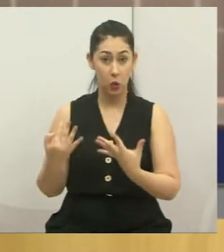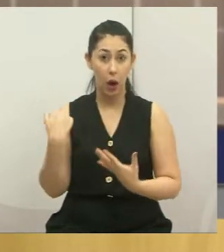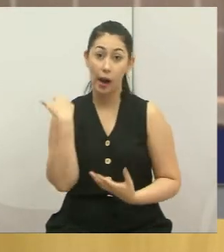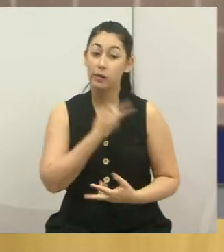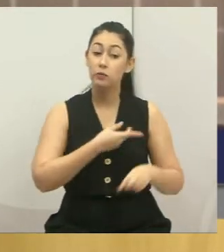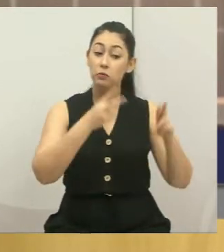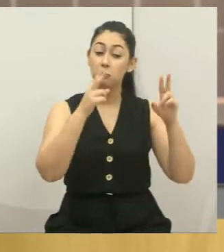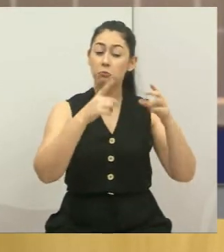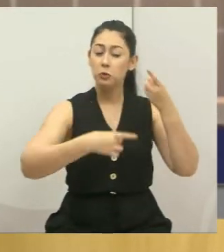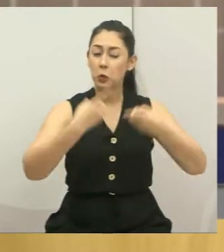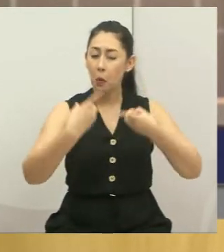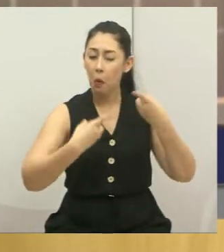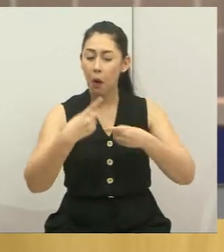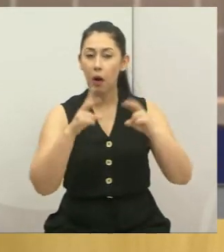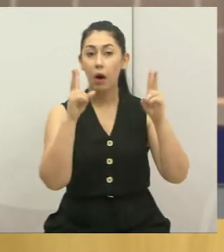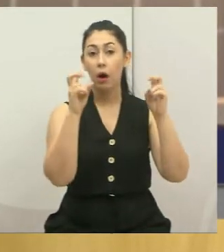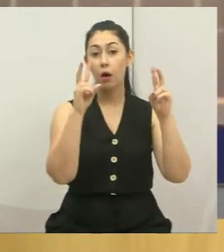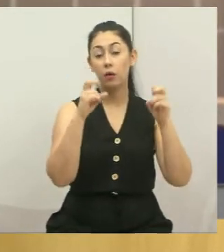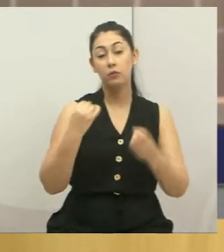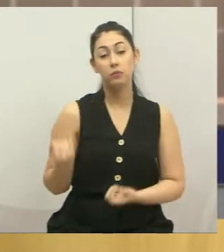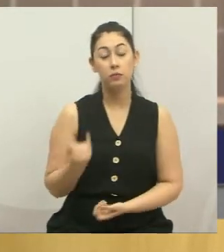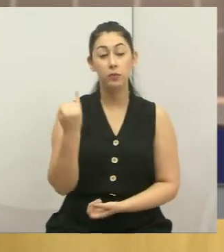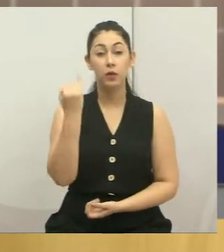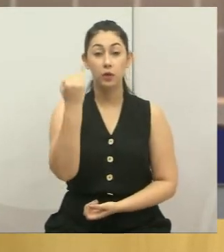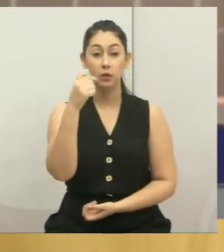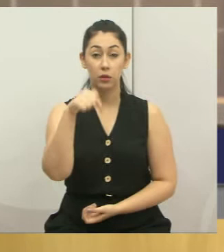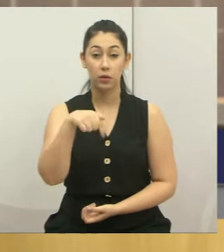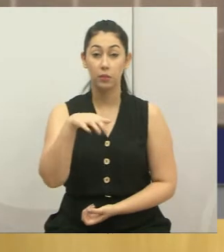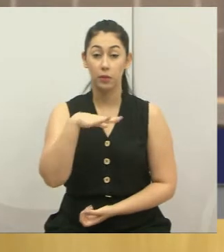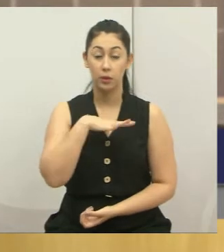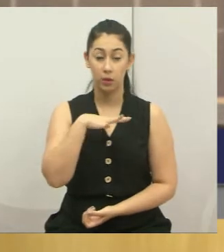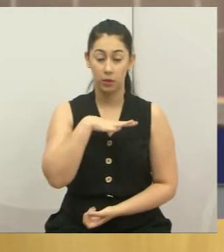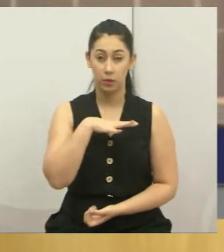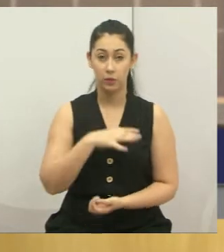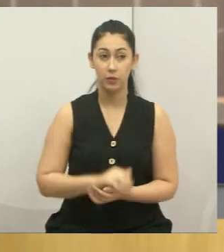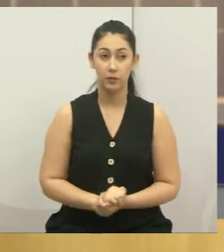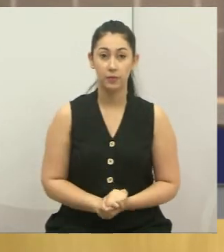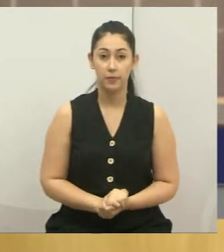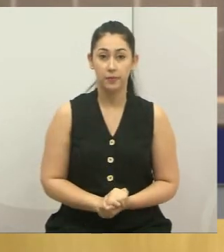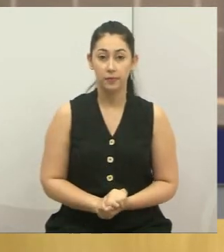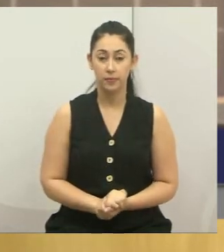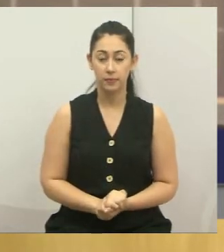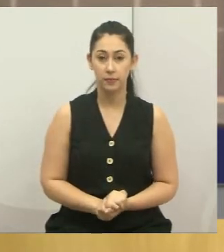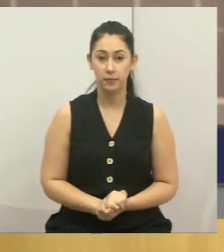para o nosso município e aonde temos que